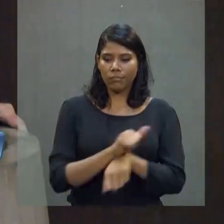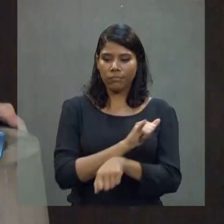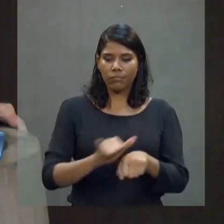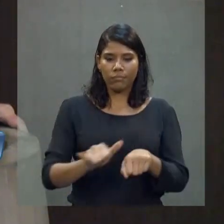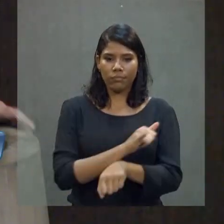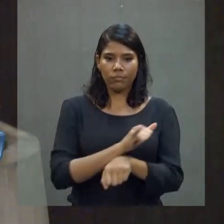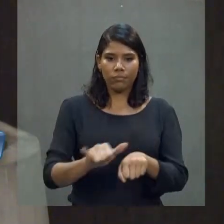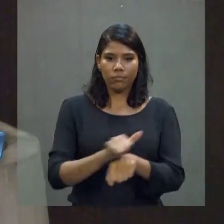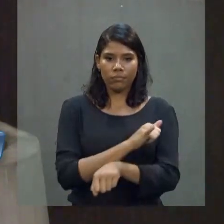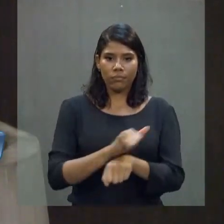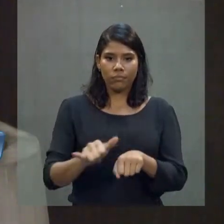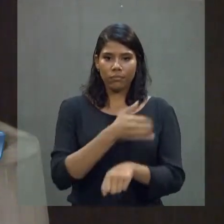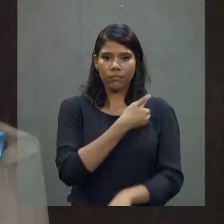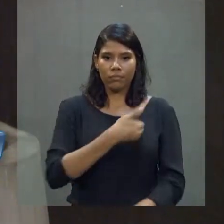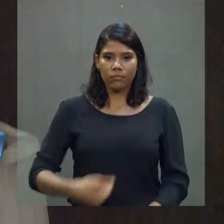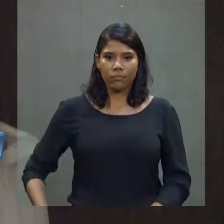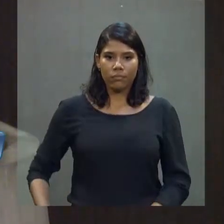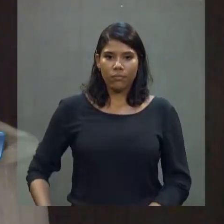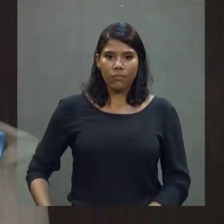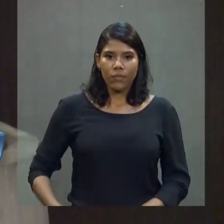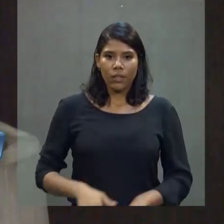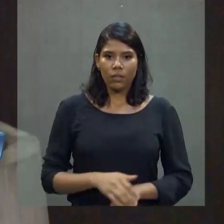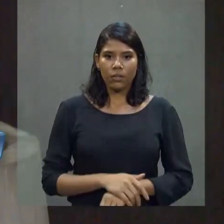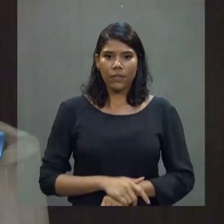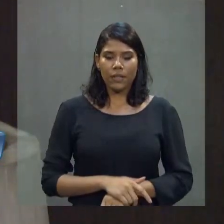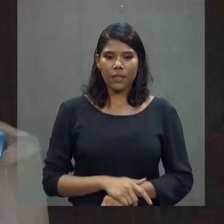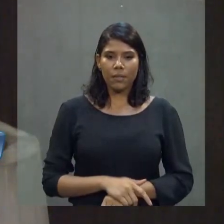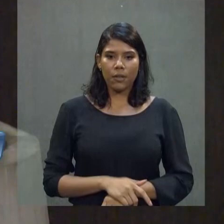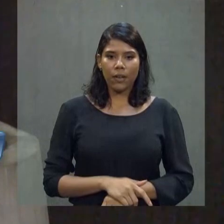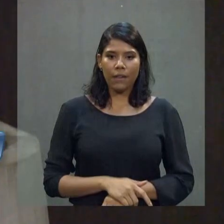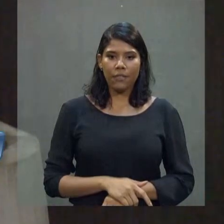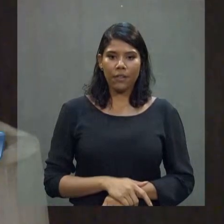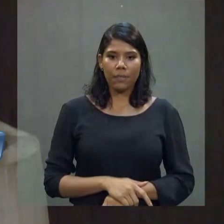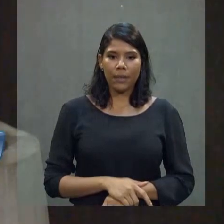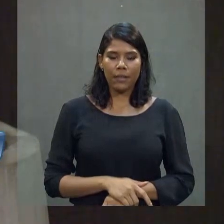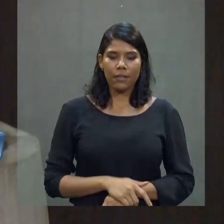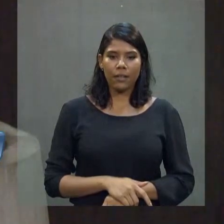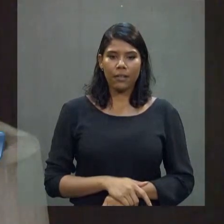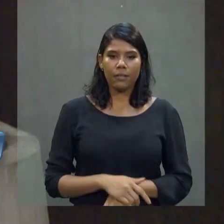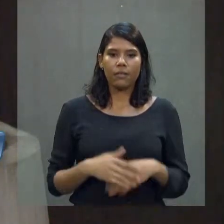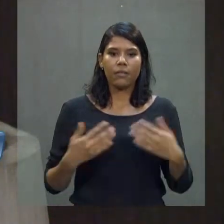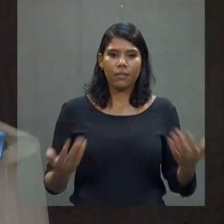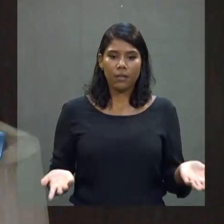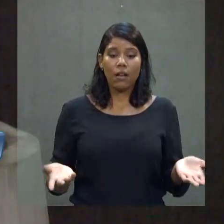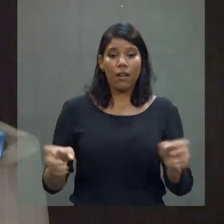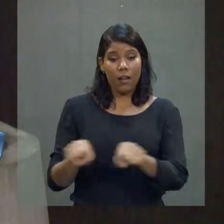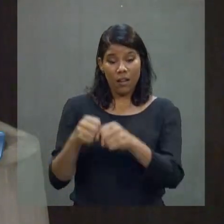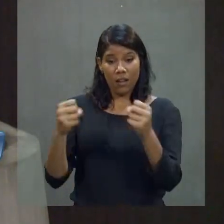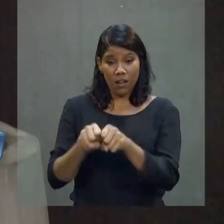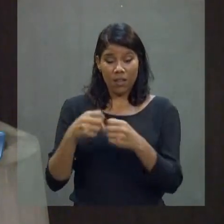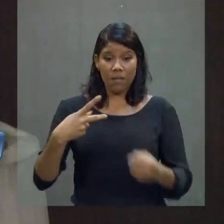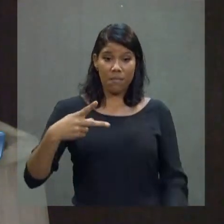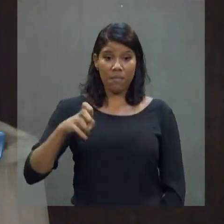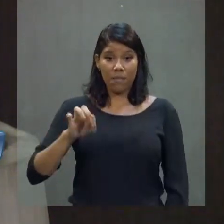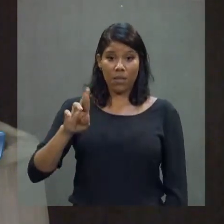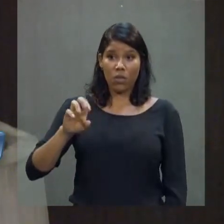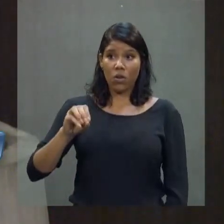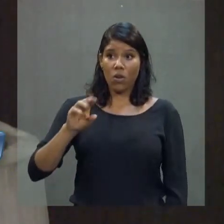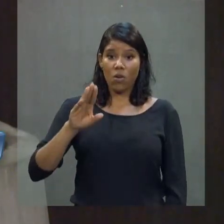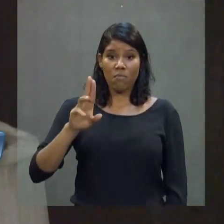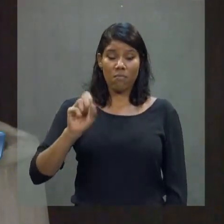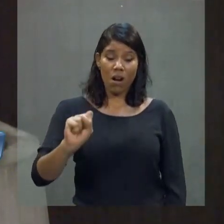estatal público. Eu concordo com um dos deputados aqui que me antecedeu. Na verdade, o desmonte da Petrobras foi